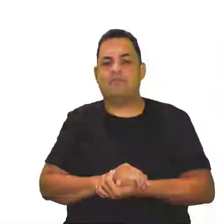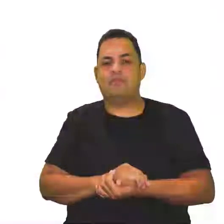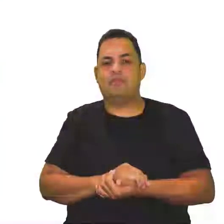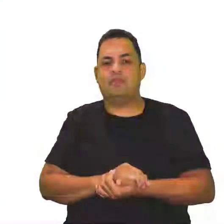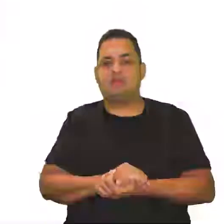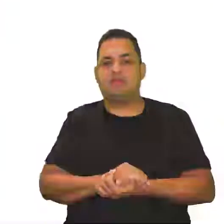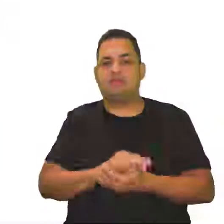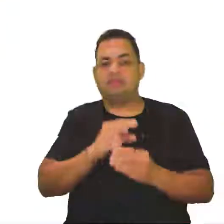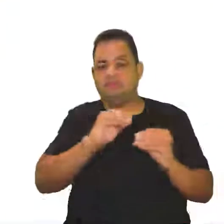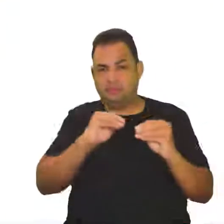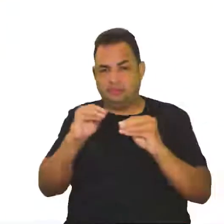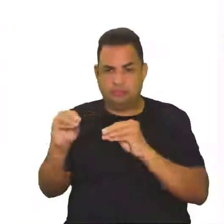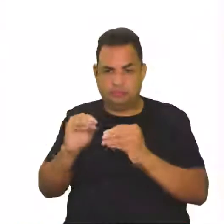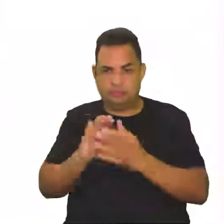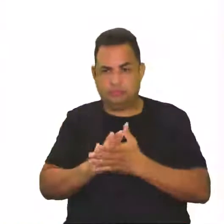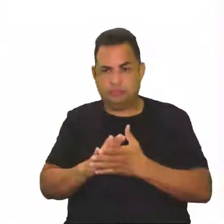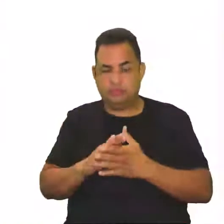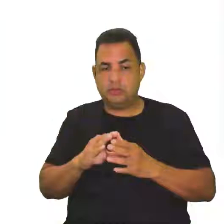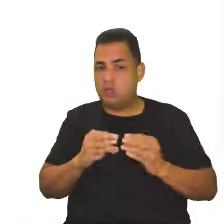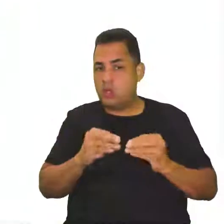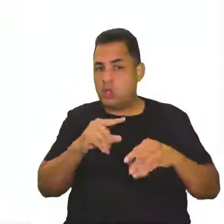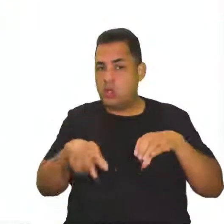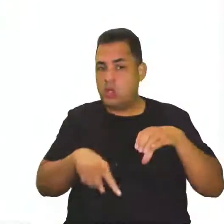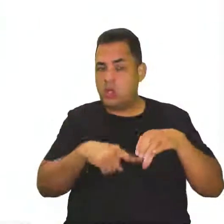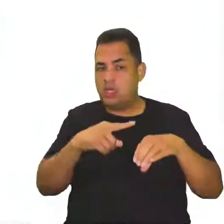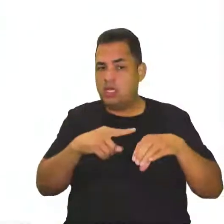deslocam, né? Se no sentido do campo